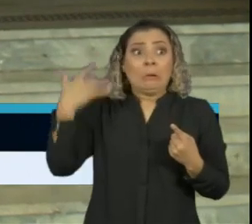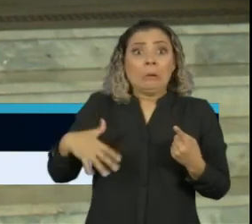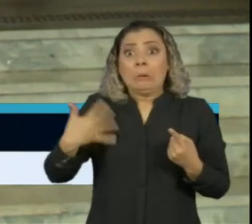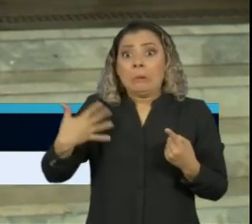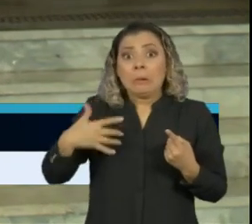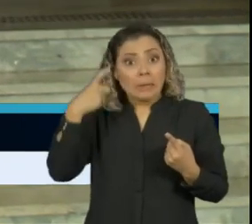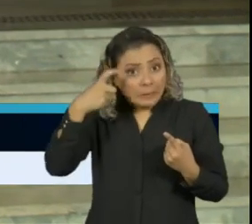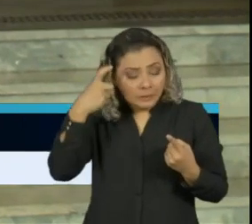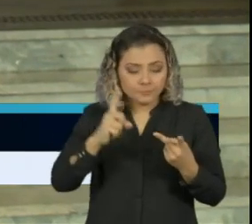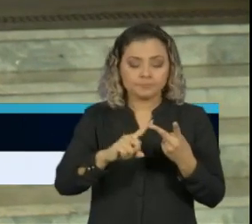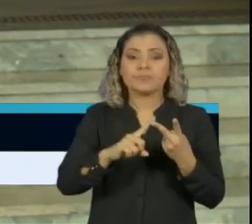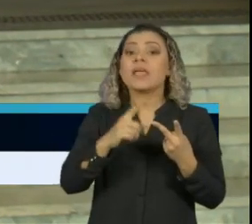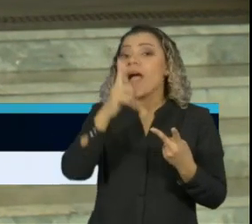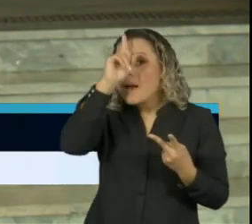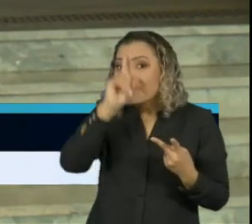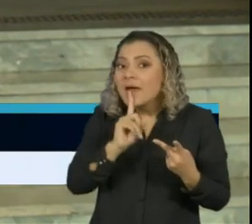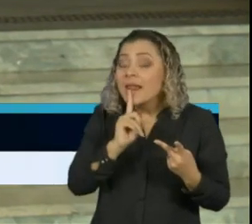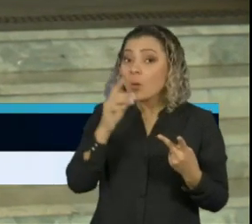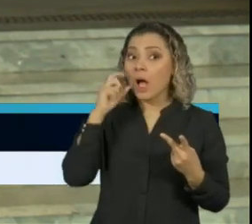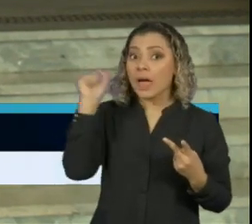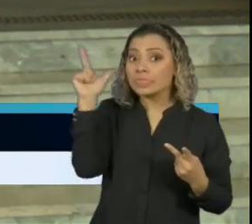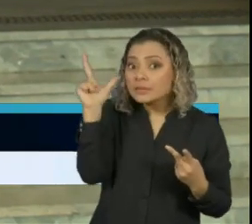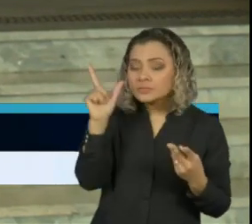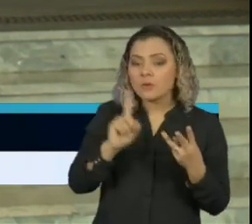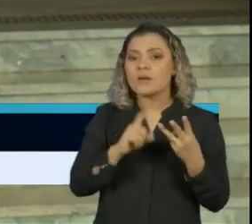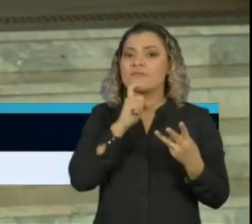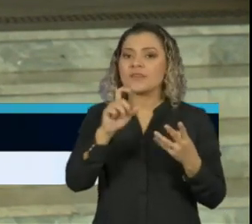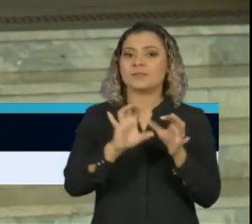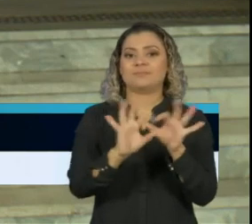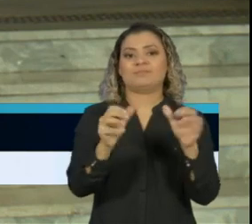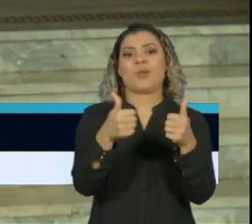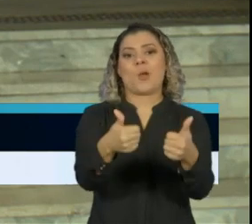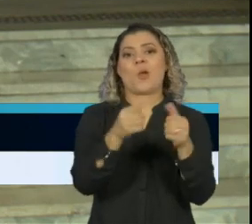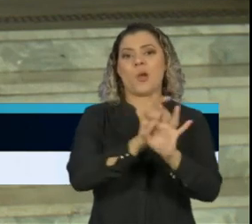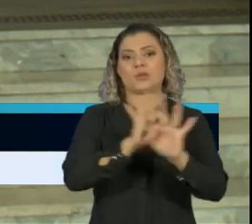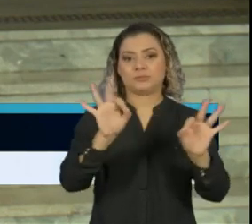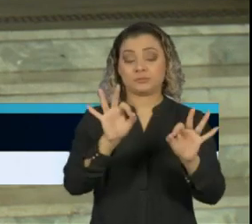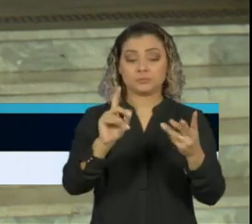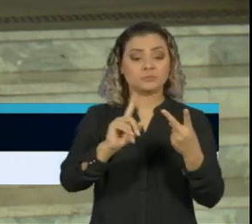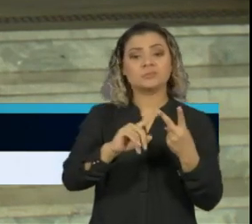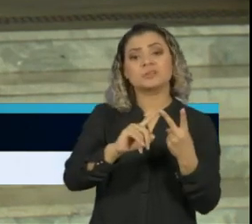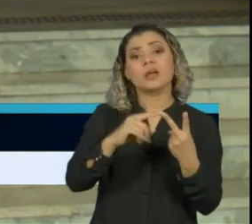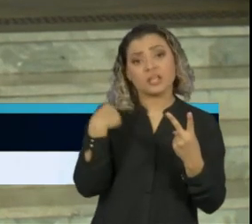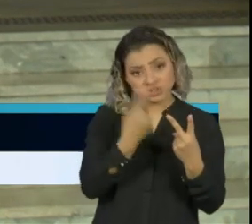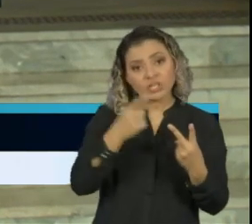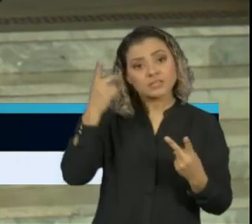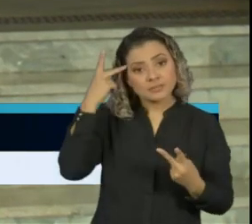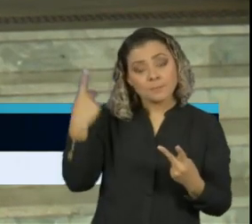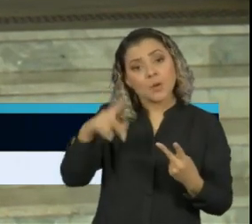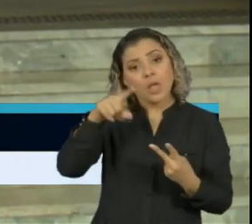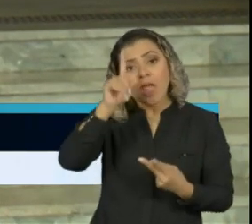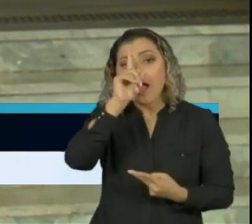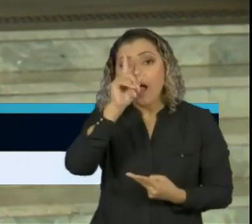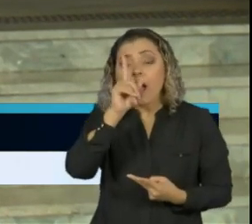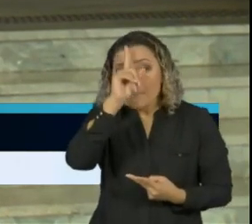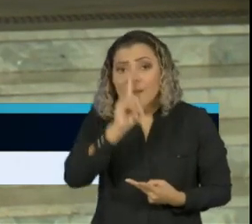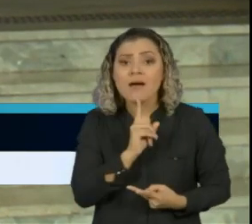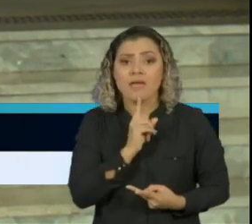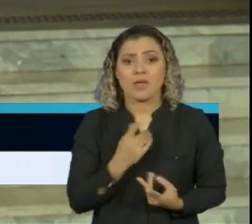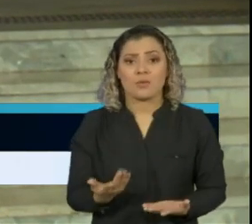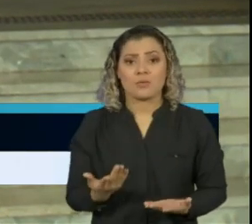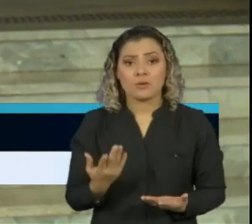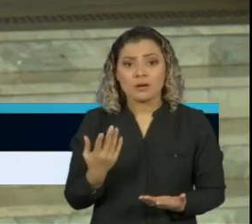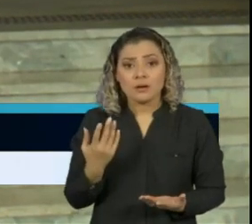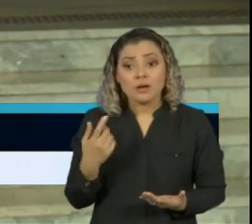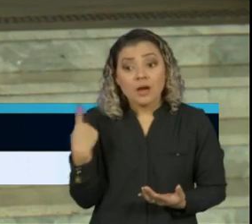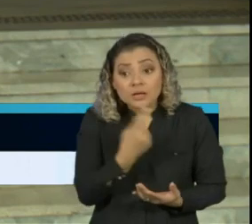números, mas ontem eu voltando do trabalho, governador, eu me deparei com postos de